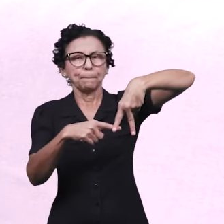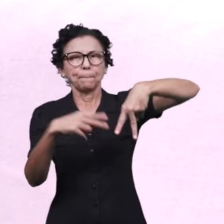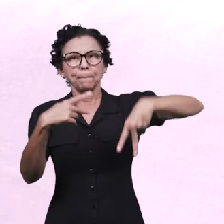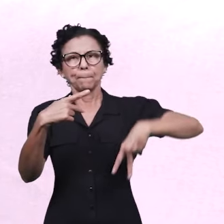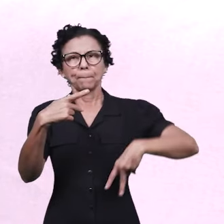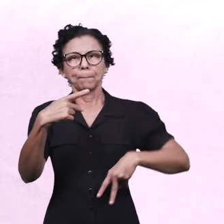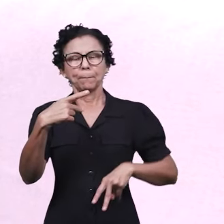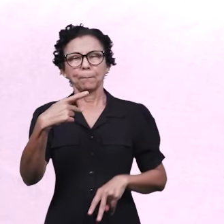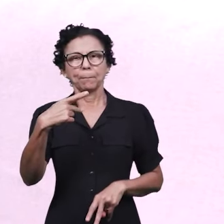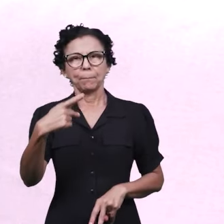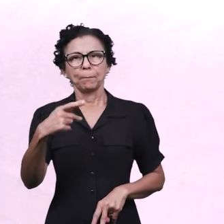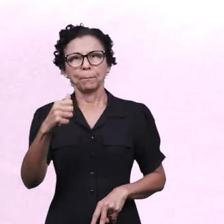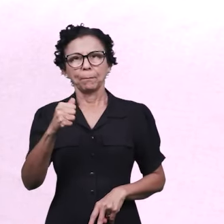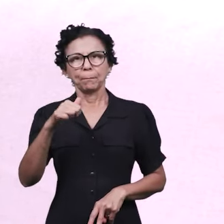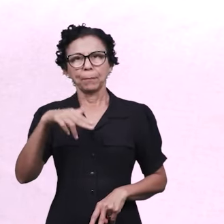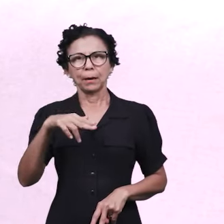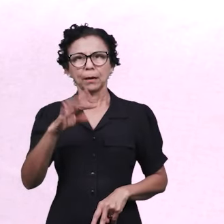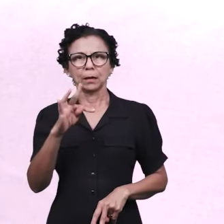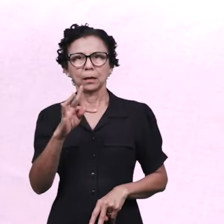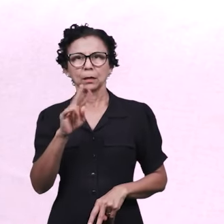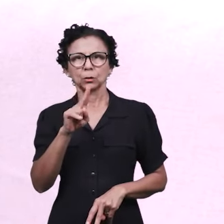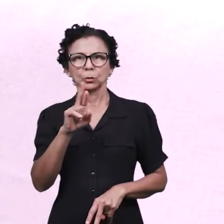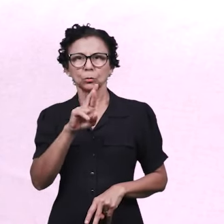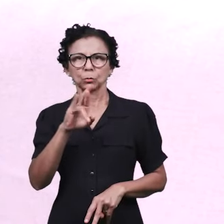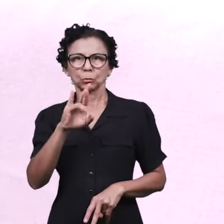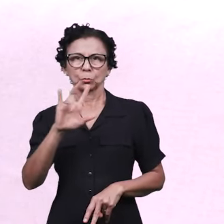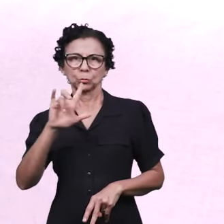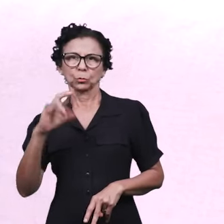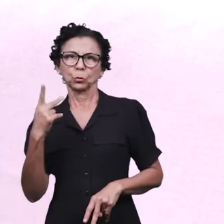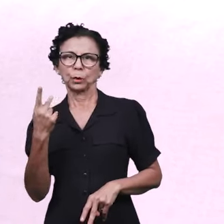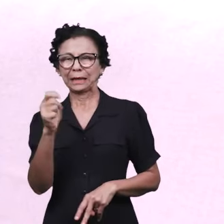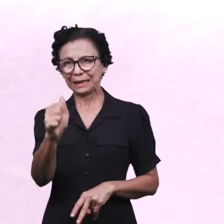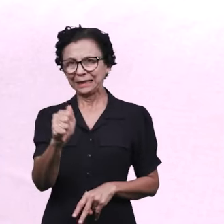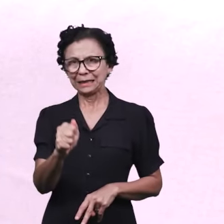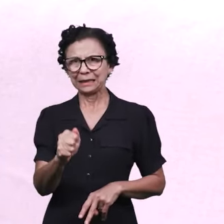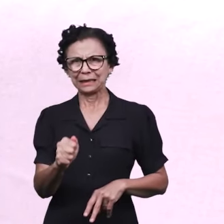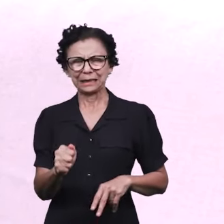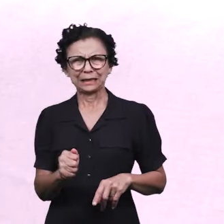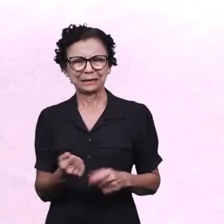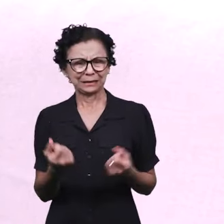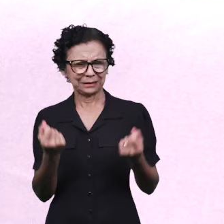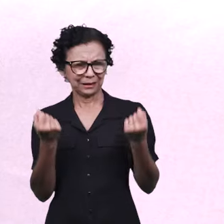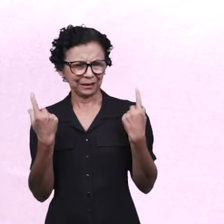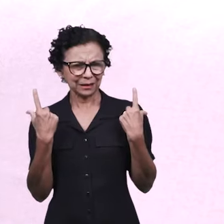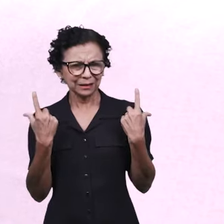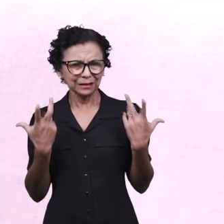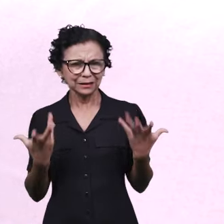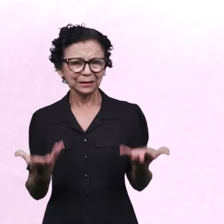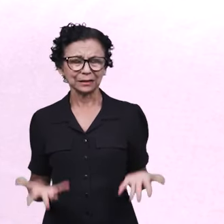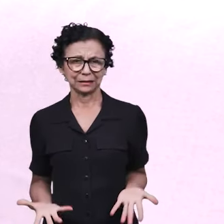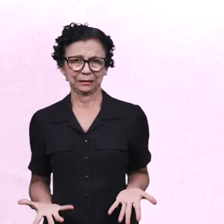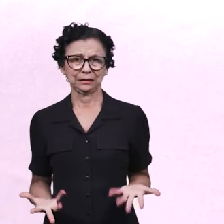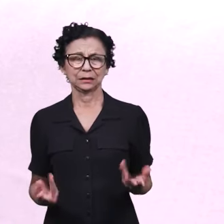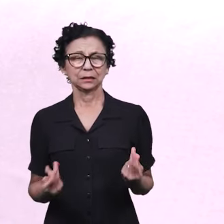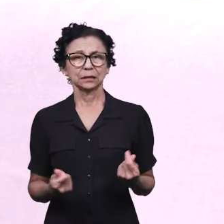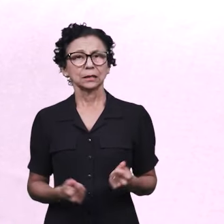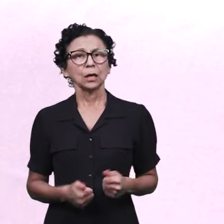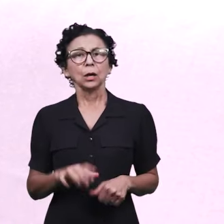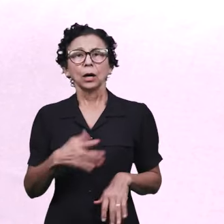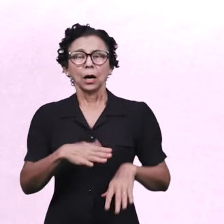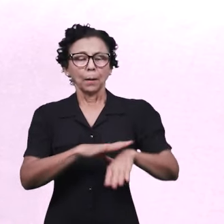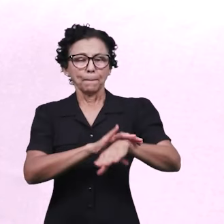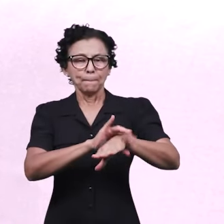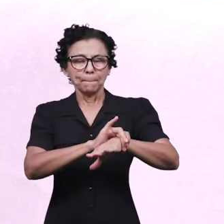pacientes com lipedema eles geralmente não t enchaço nos pés e nas mãos Então os pés e as mãos dos pacientes com